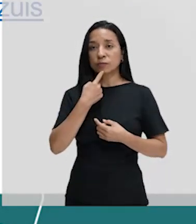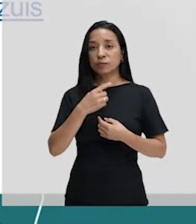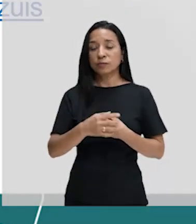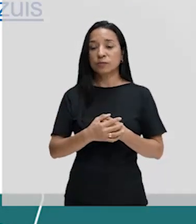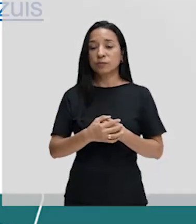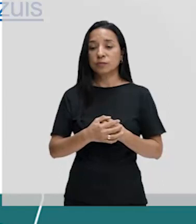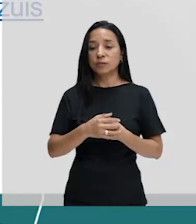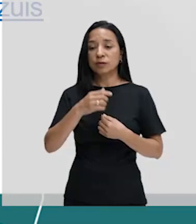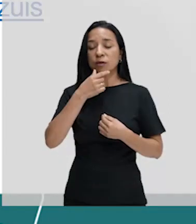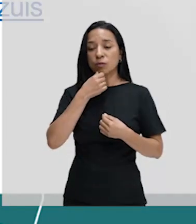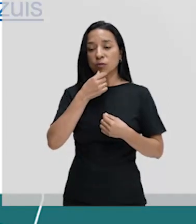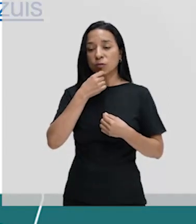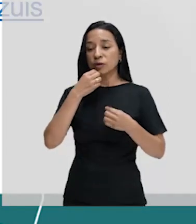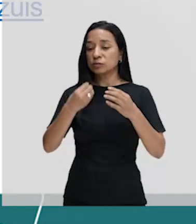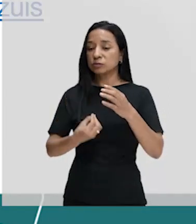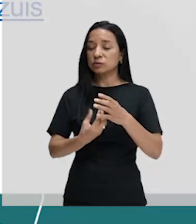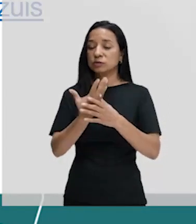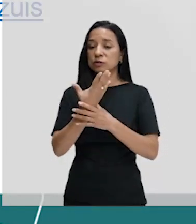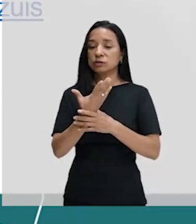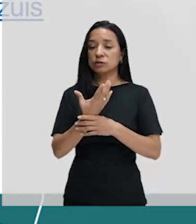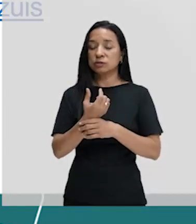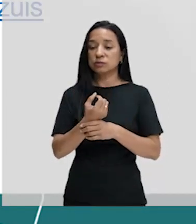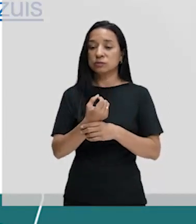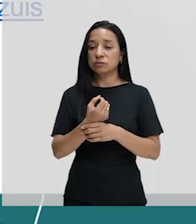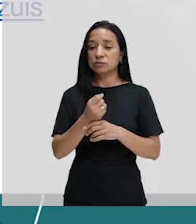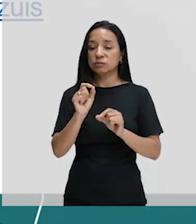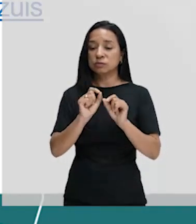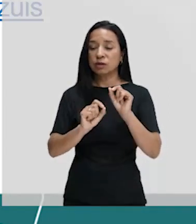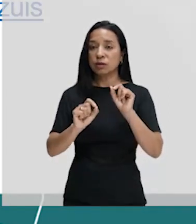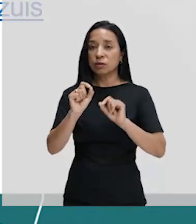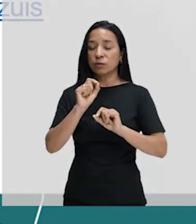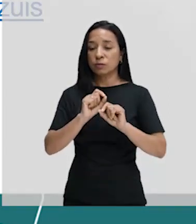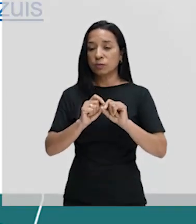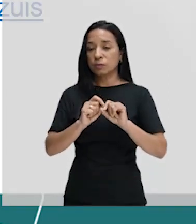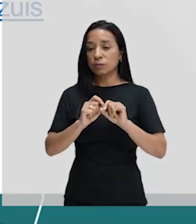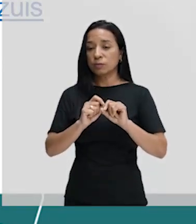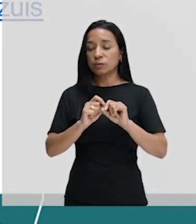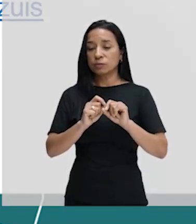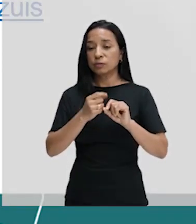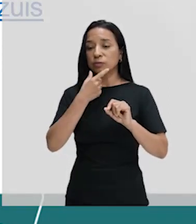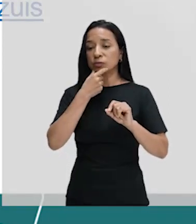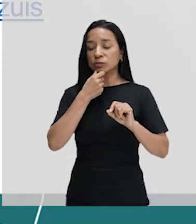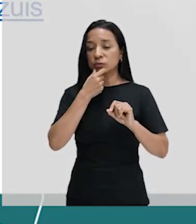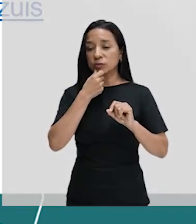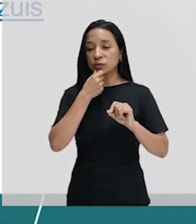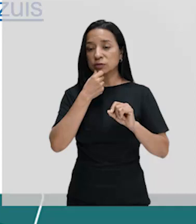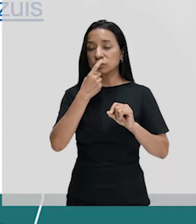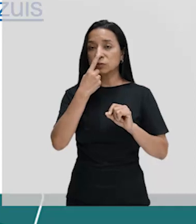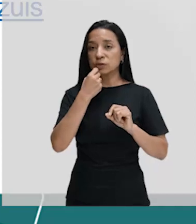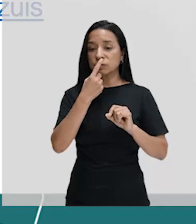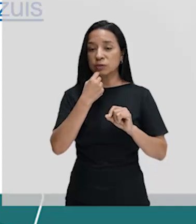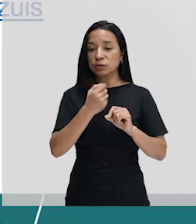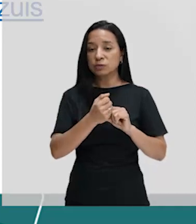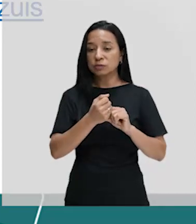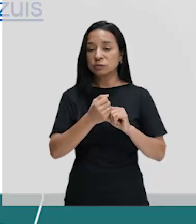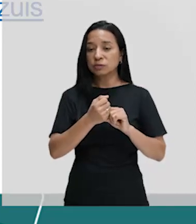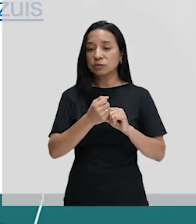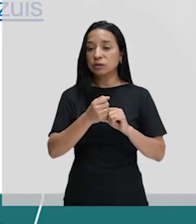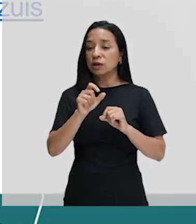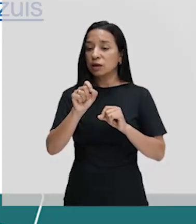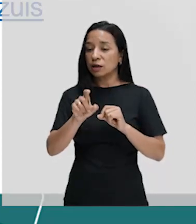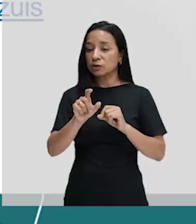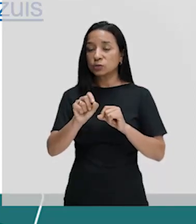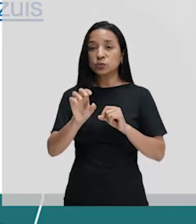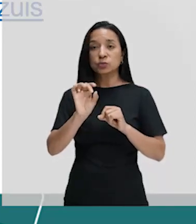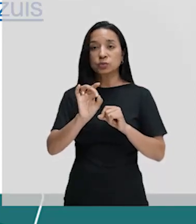que nasceram, tá? Serão, olha só. Aliás, os machos serão vermelhos, tá? A azul mesmo só